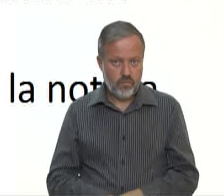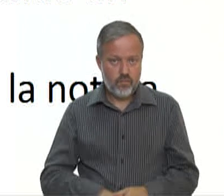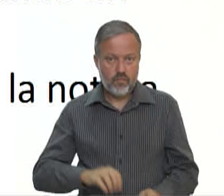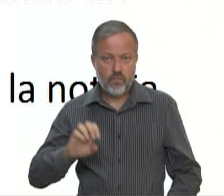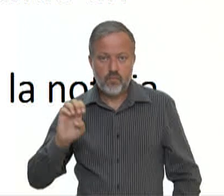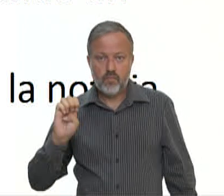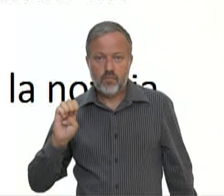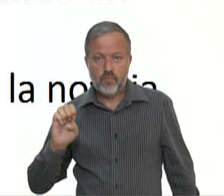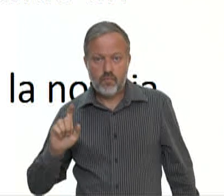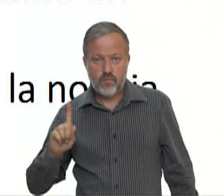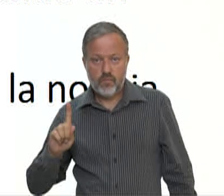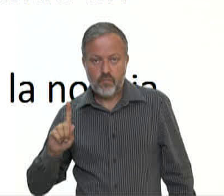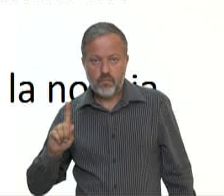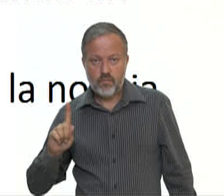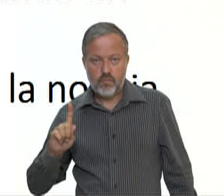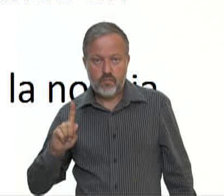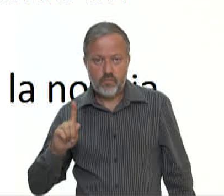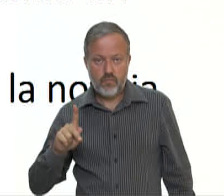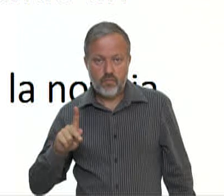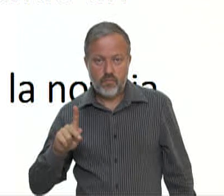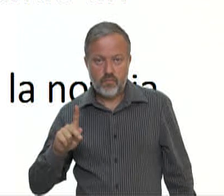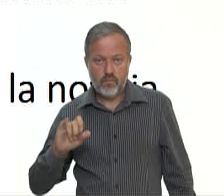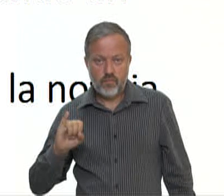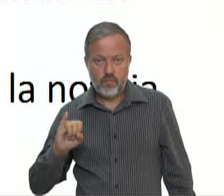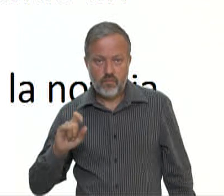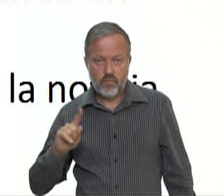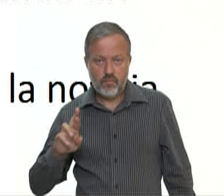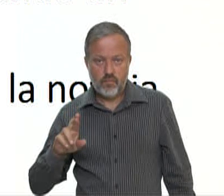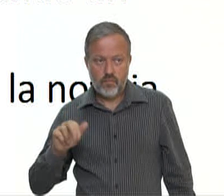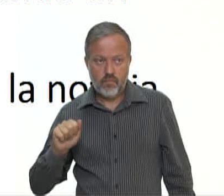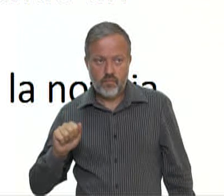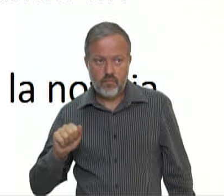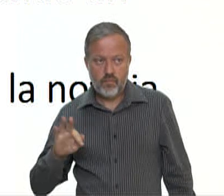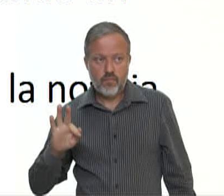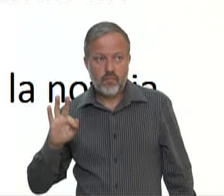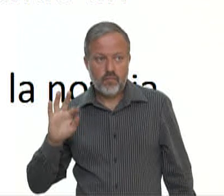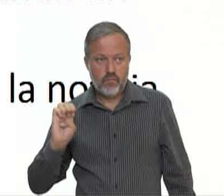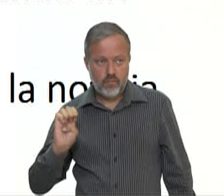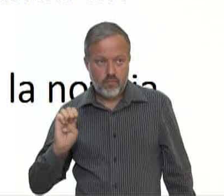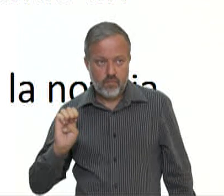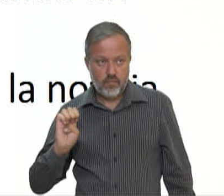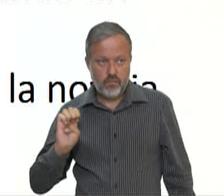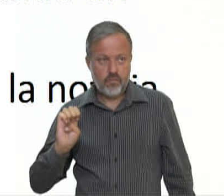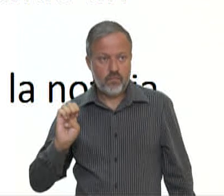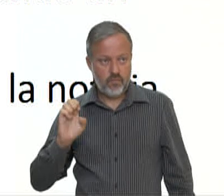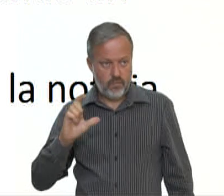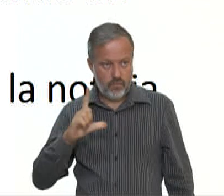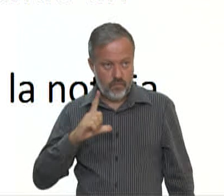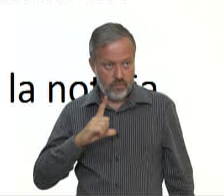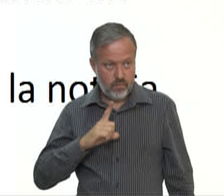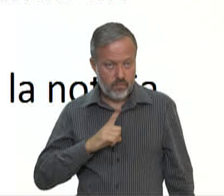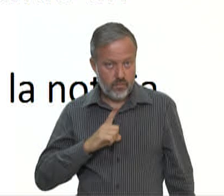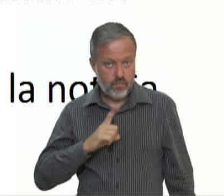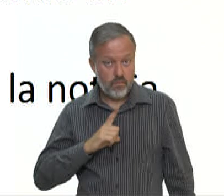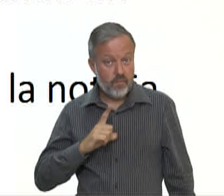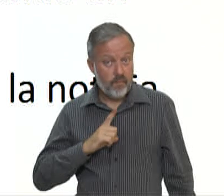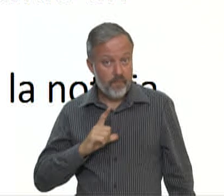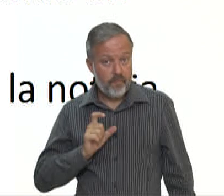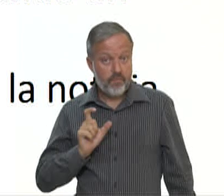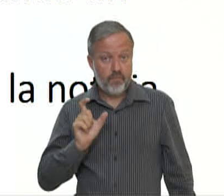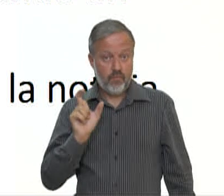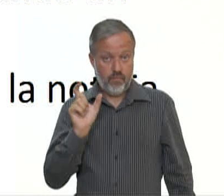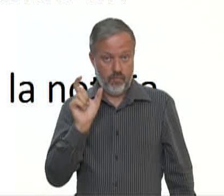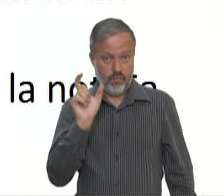Epígrafe, a vezes, lembrando que a vezes esse a é preposição, ok? A epígrafe